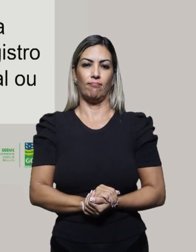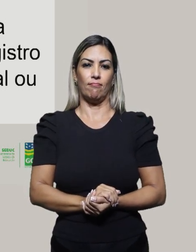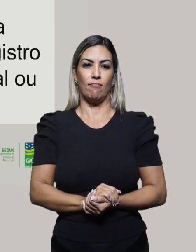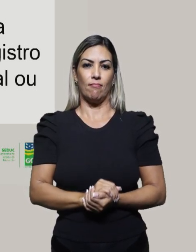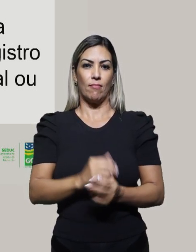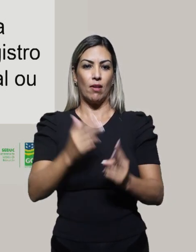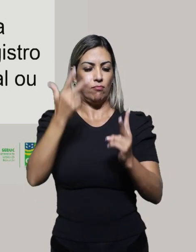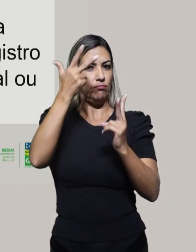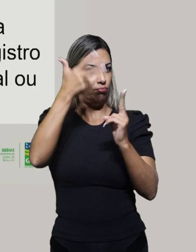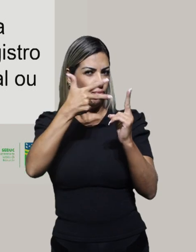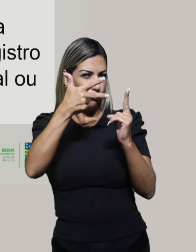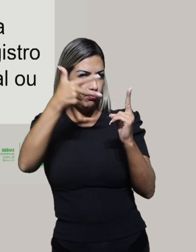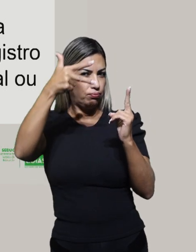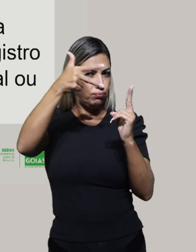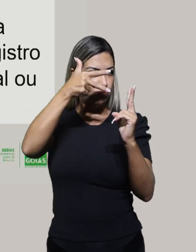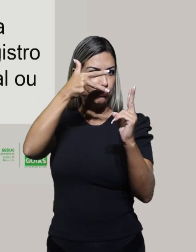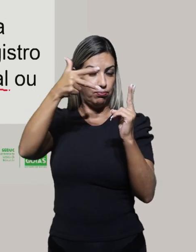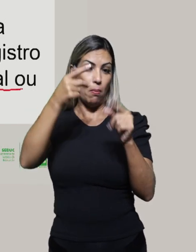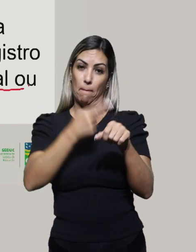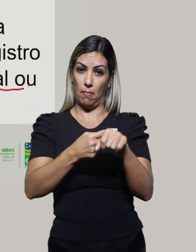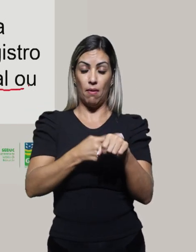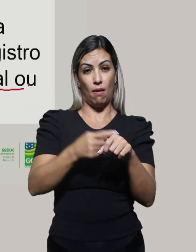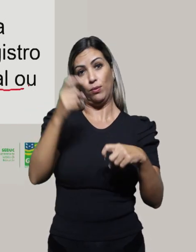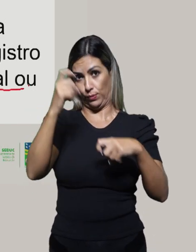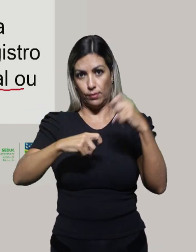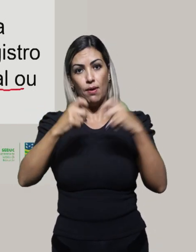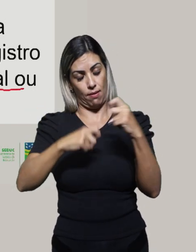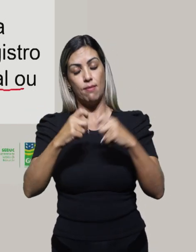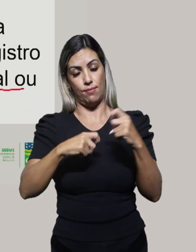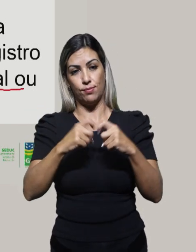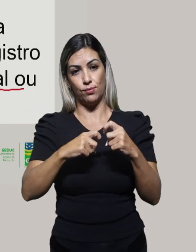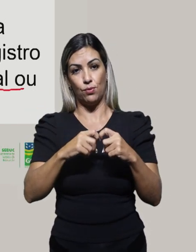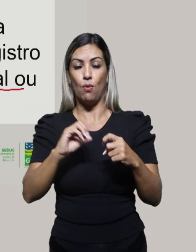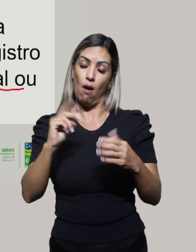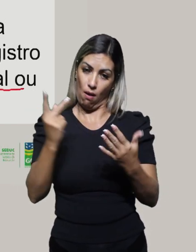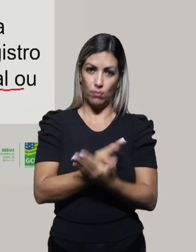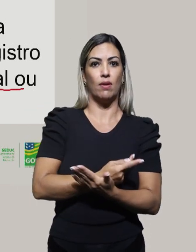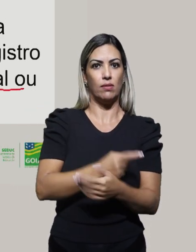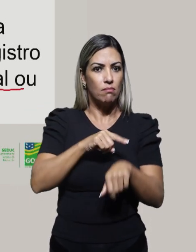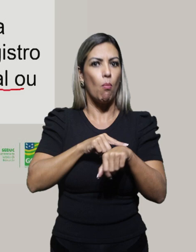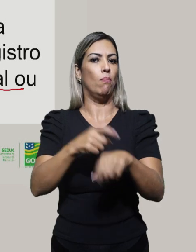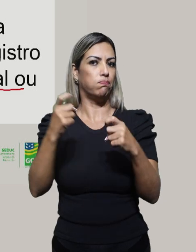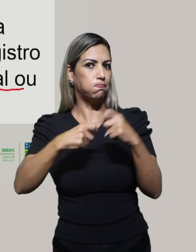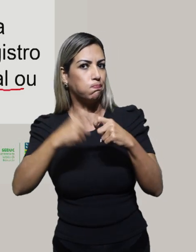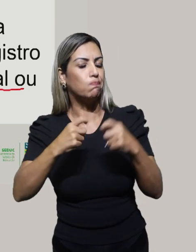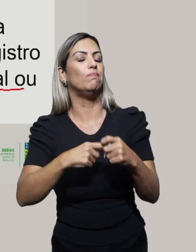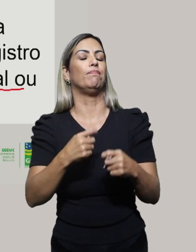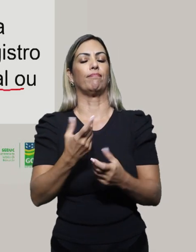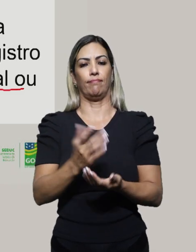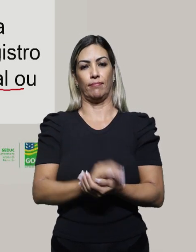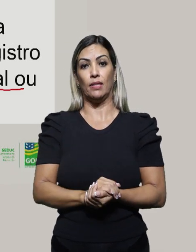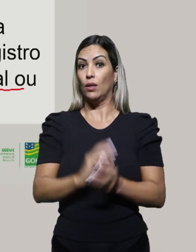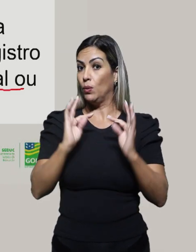nessa cena de nudez ou ato sexual ou libidinoso de caráter